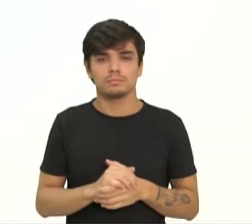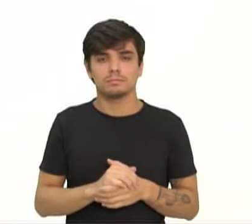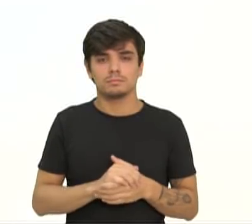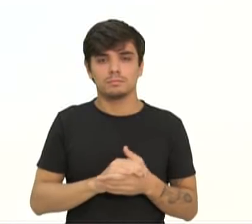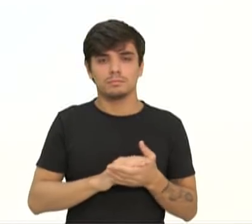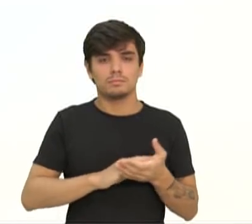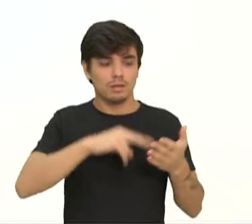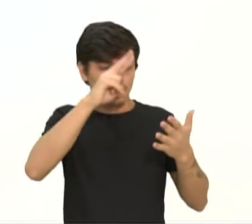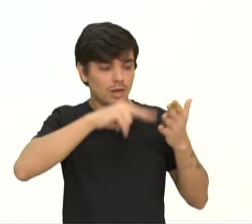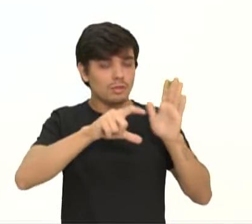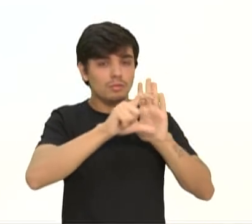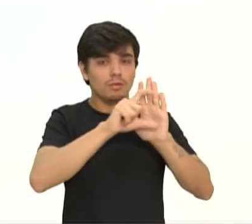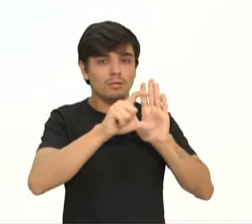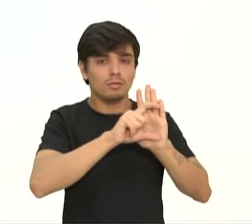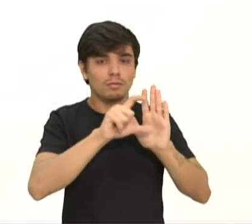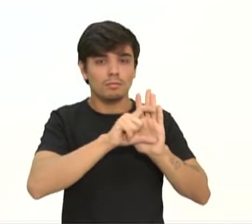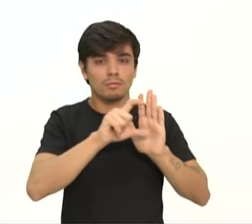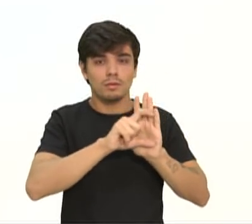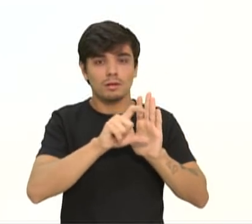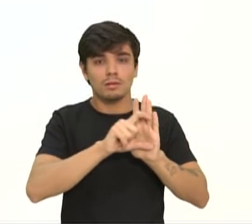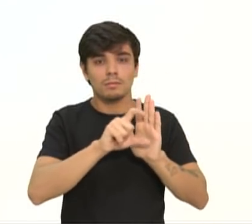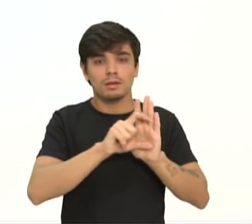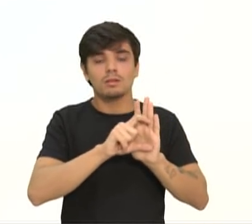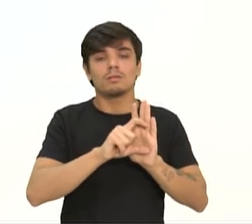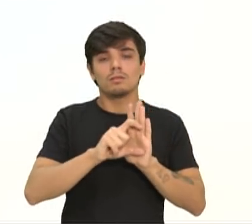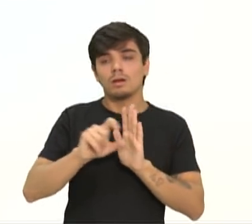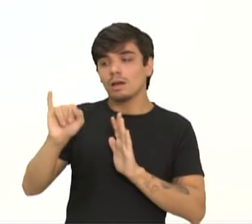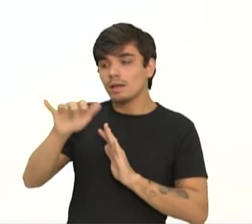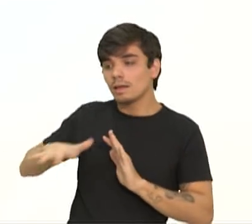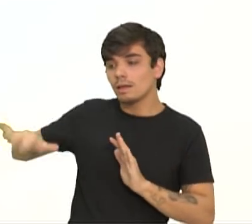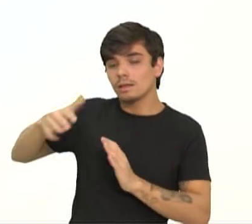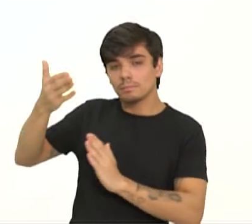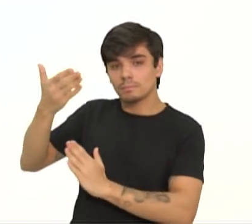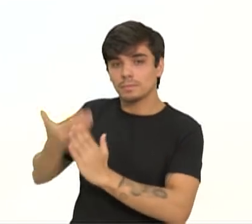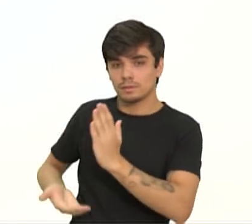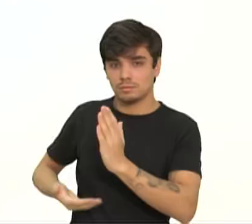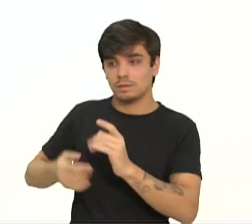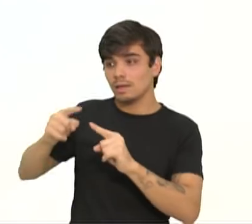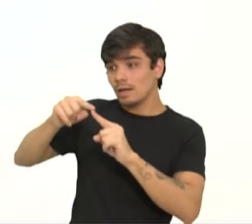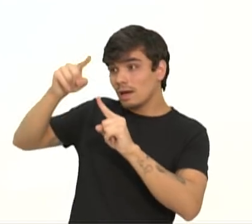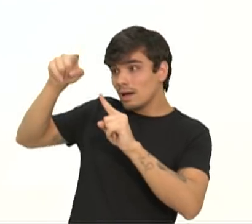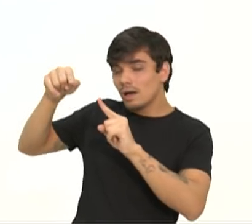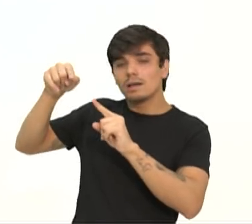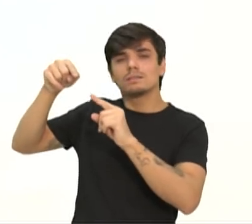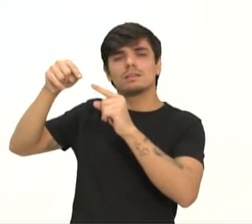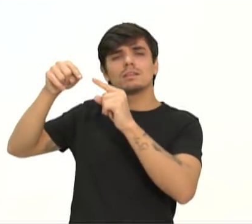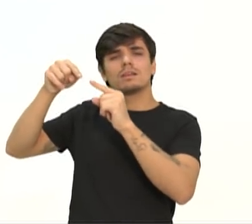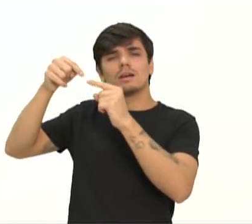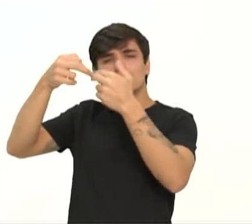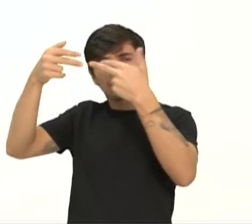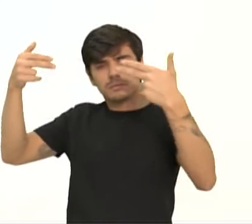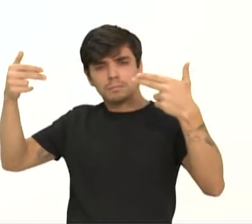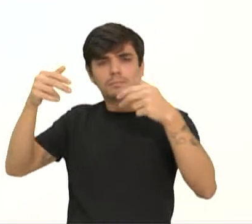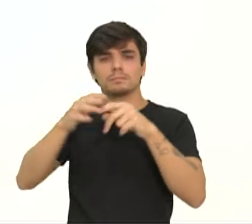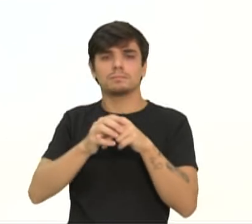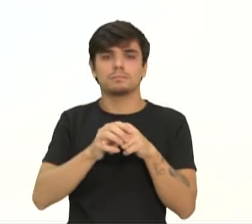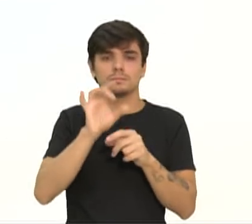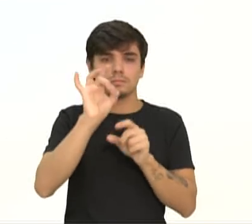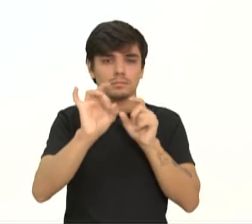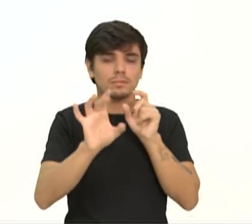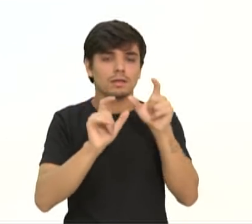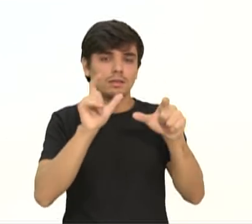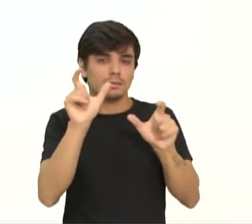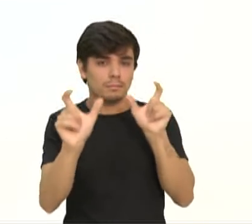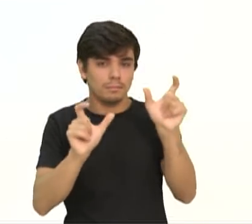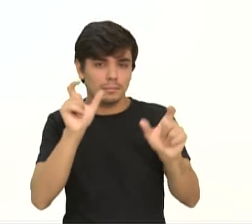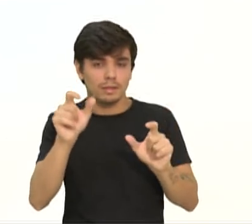Leitura do fragmento do romance A Ilha Perdida. Acentuação. Verificamos que a questão da acentuação das palavras é